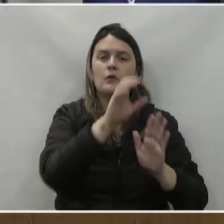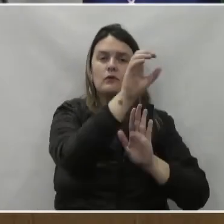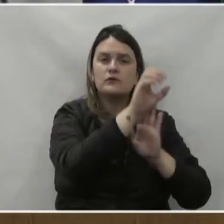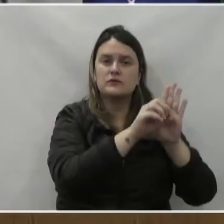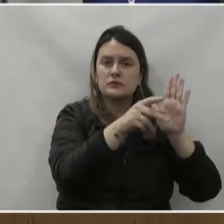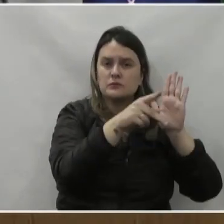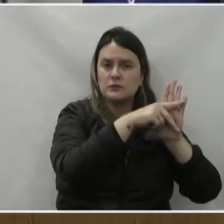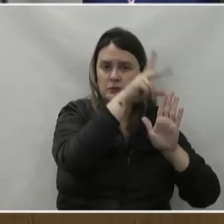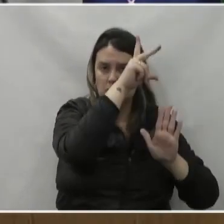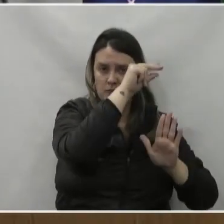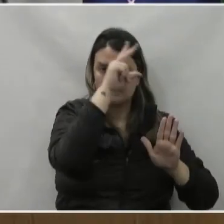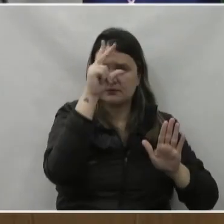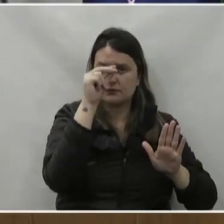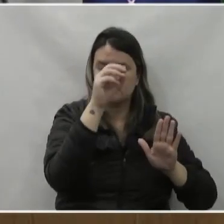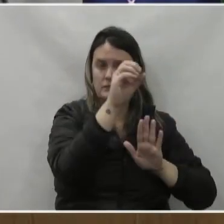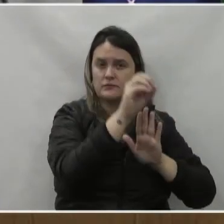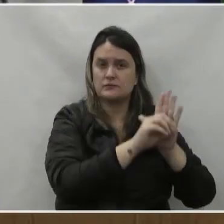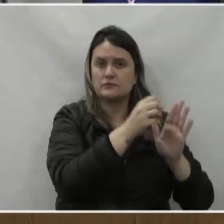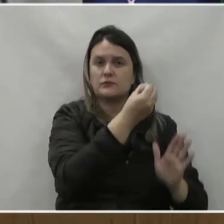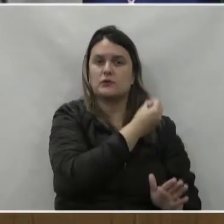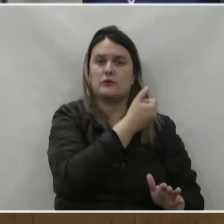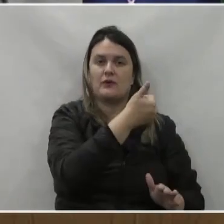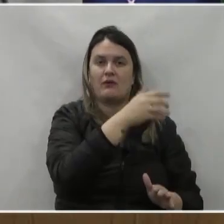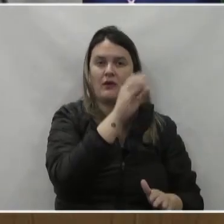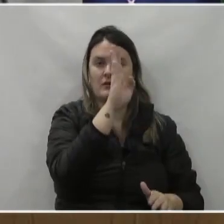do Executivo. Ofício número